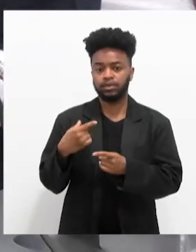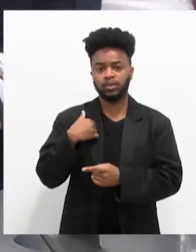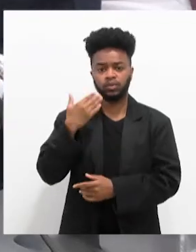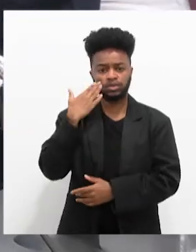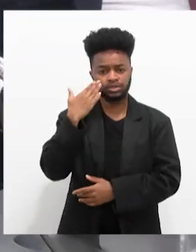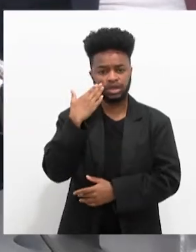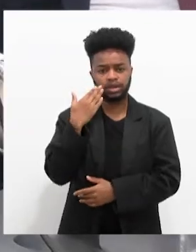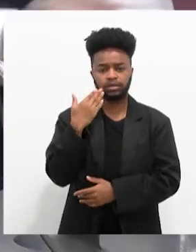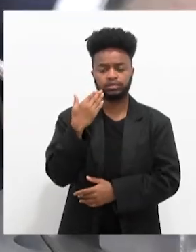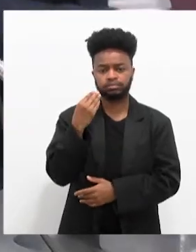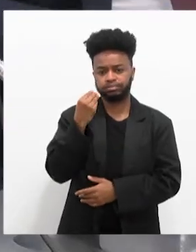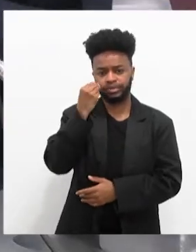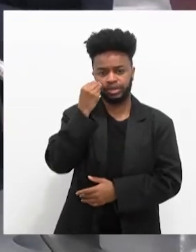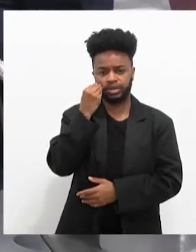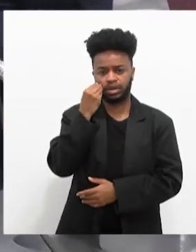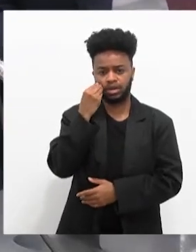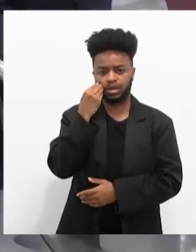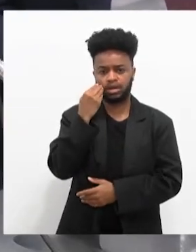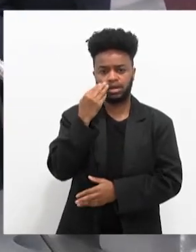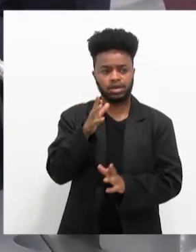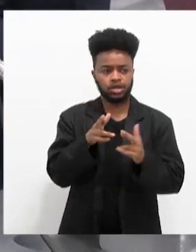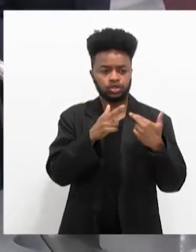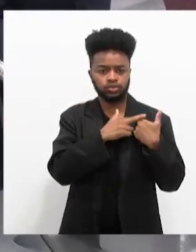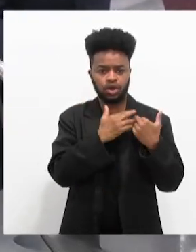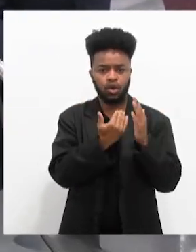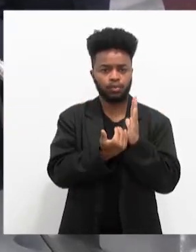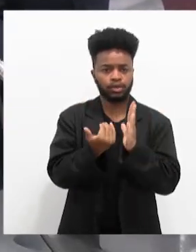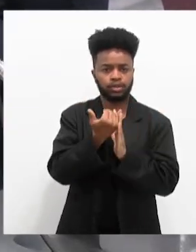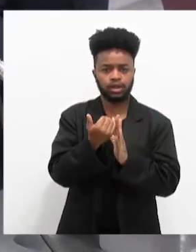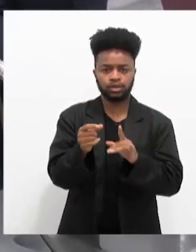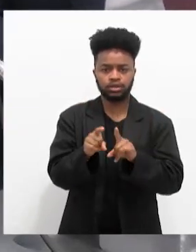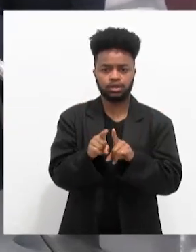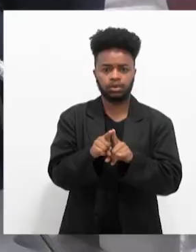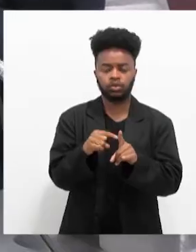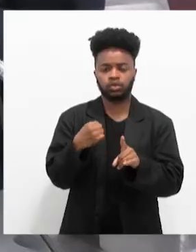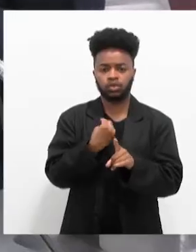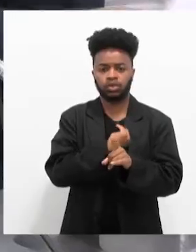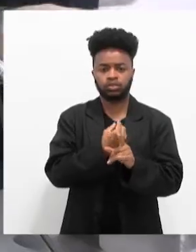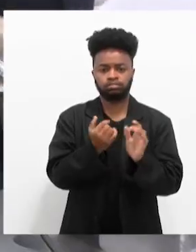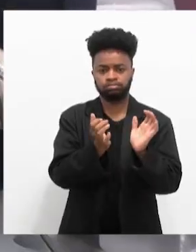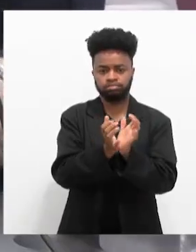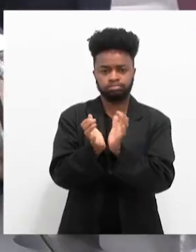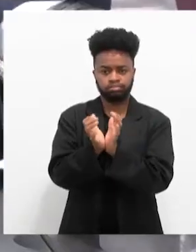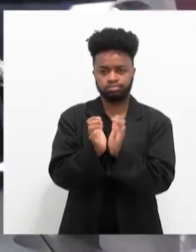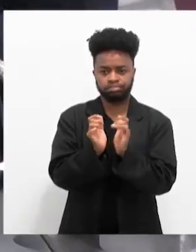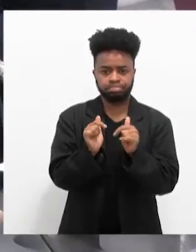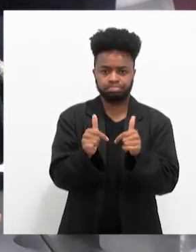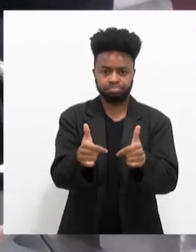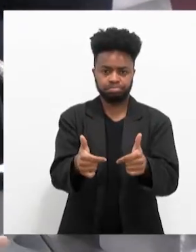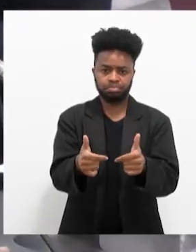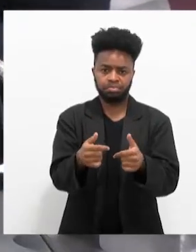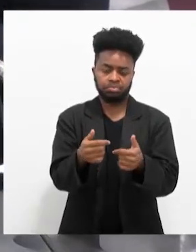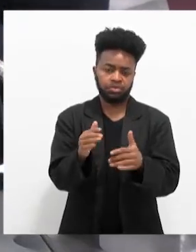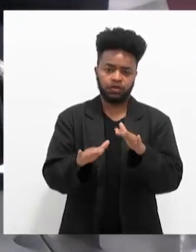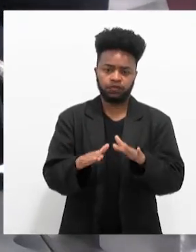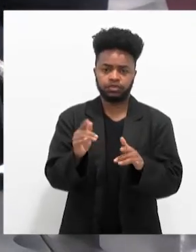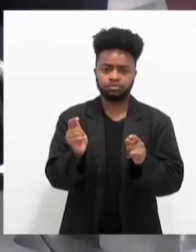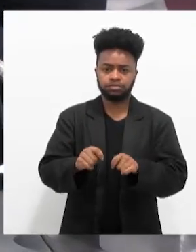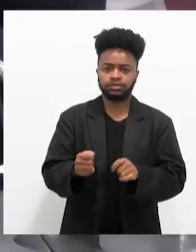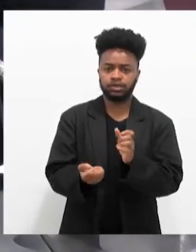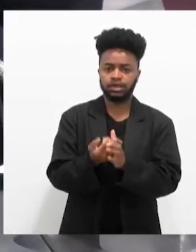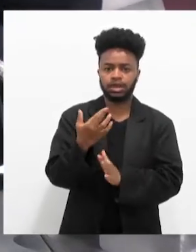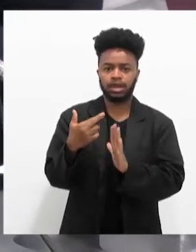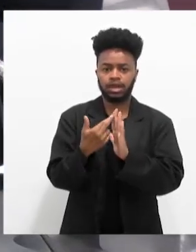de aumentar a competência e a extensão da força dos nossos mandatos, considero que a gente possa criar regras gerais,